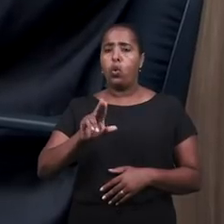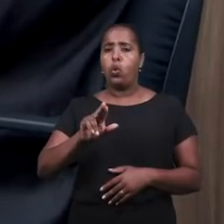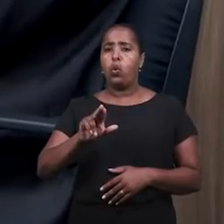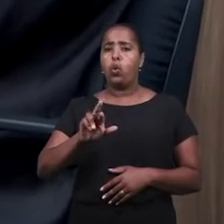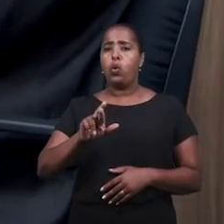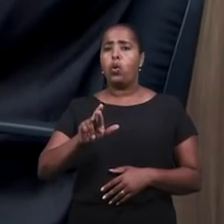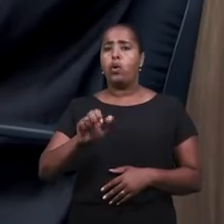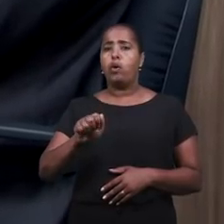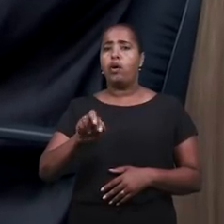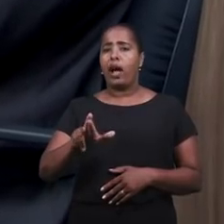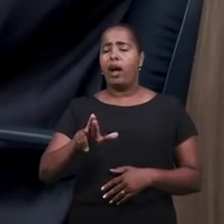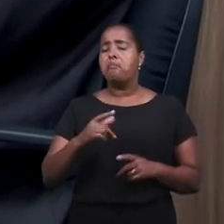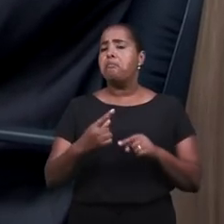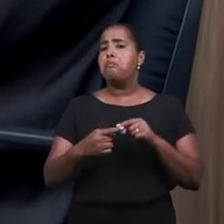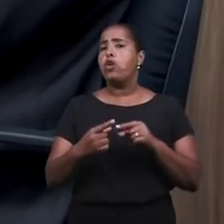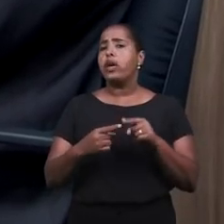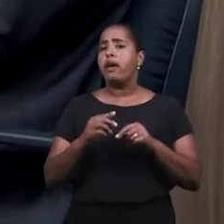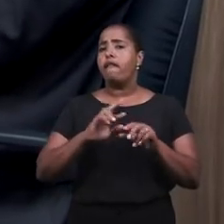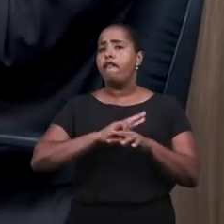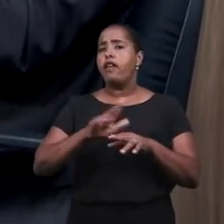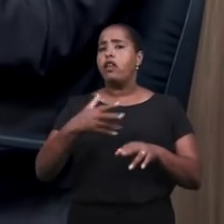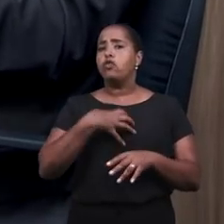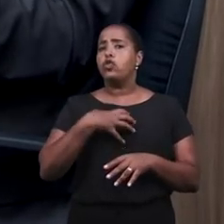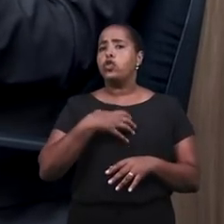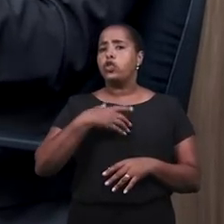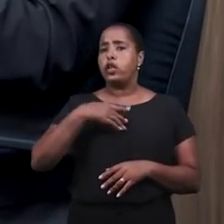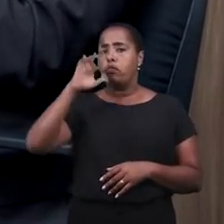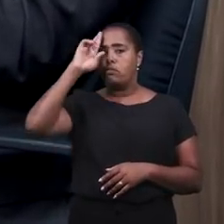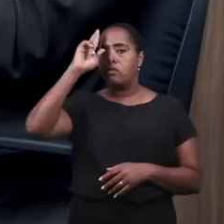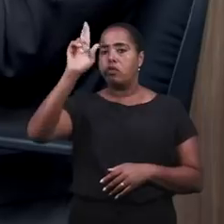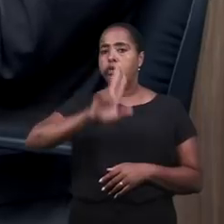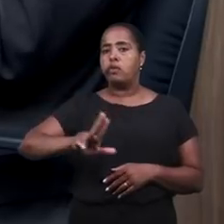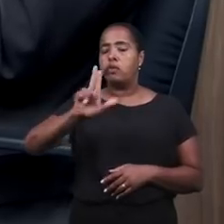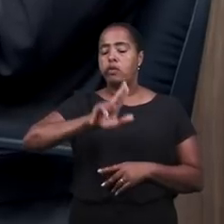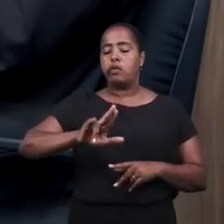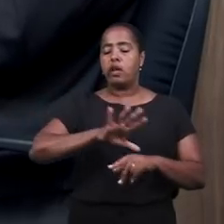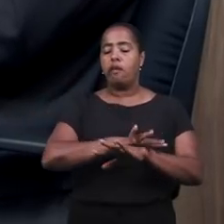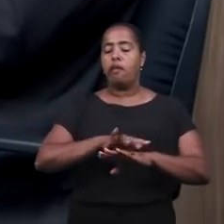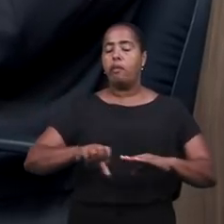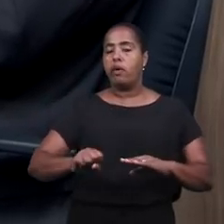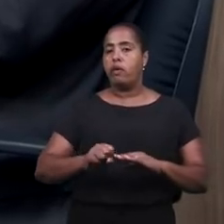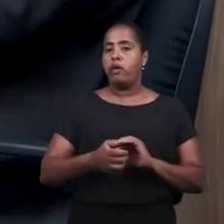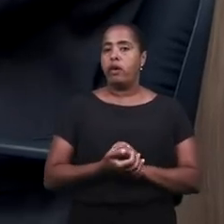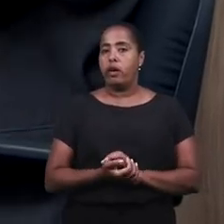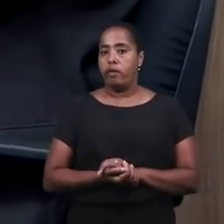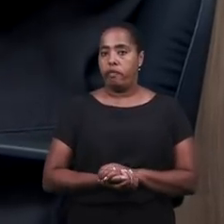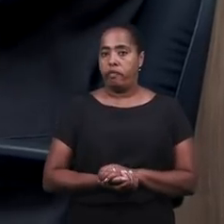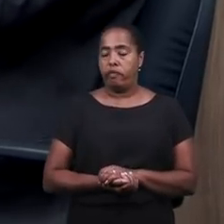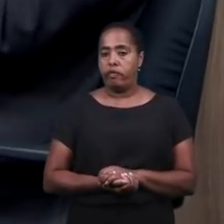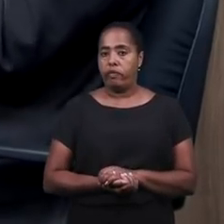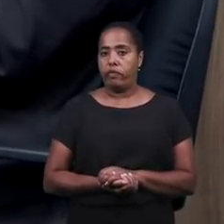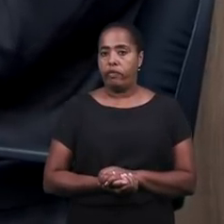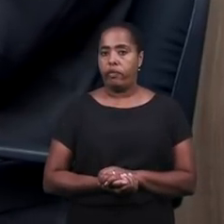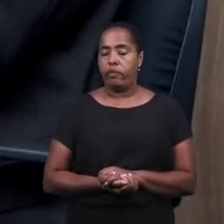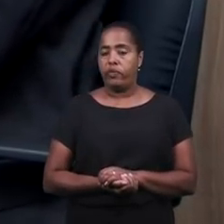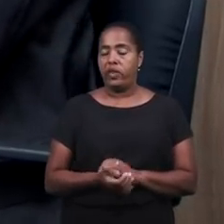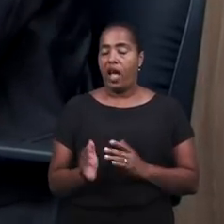era dons de curar porque havia várias formas do Senhor usar na cura. Tinha